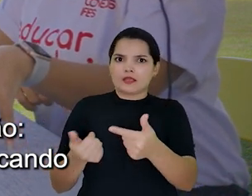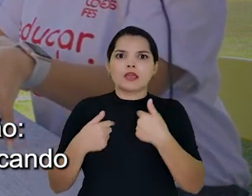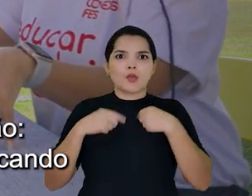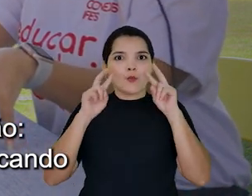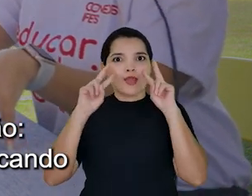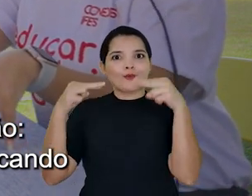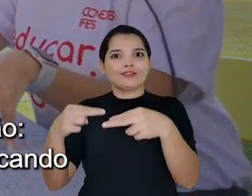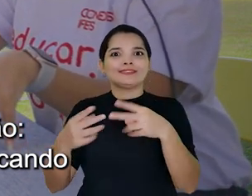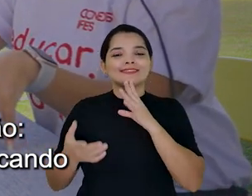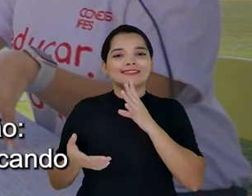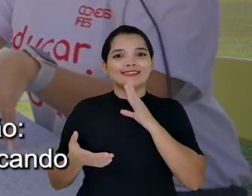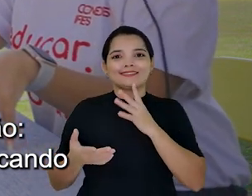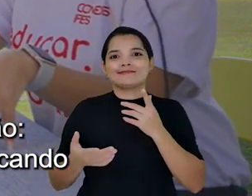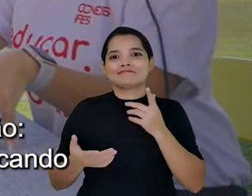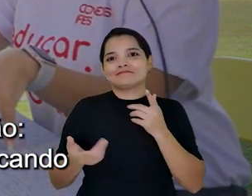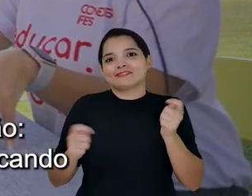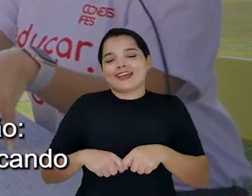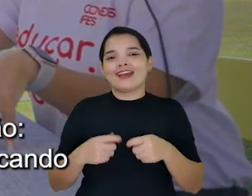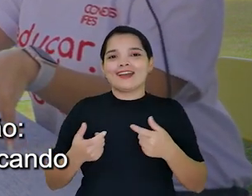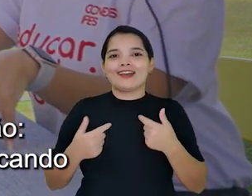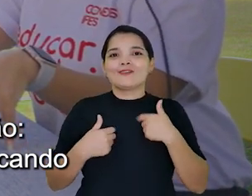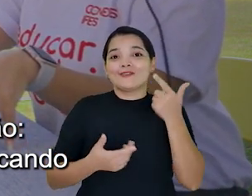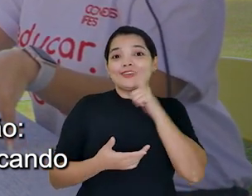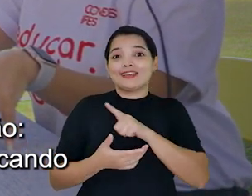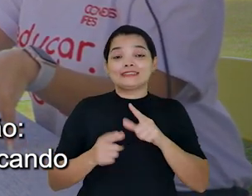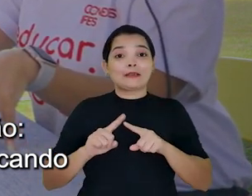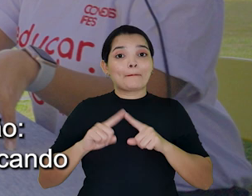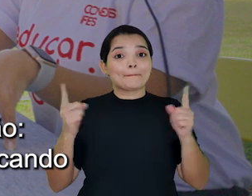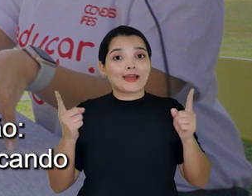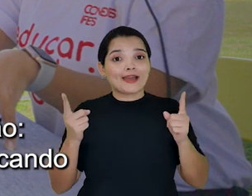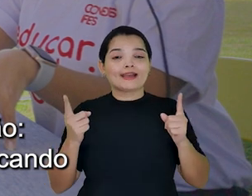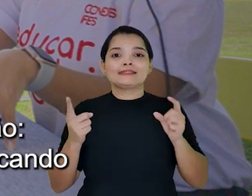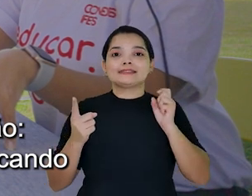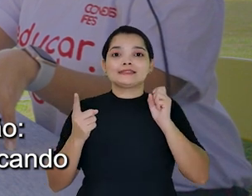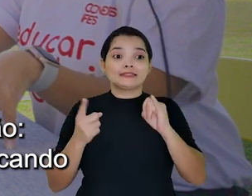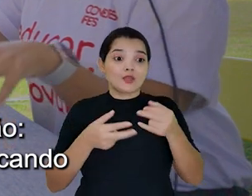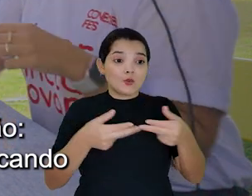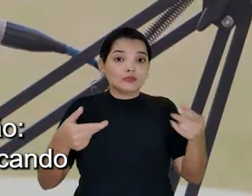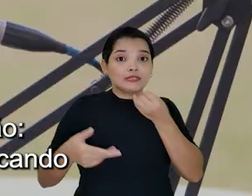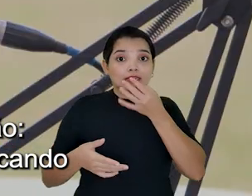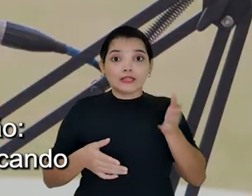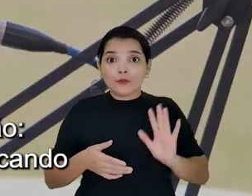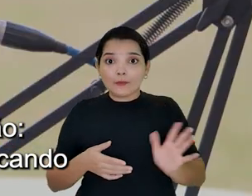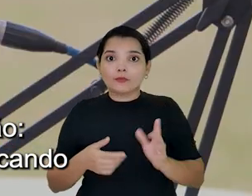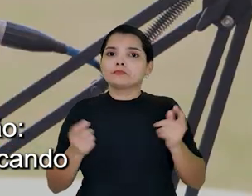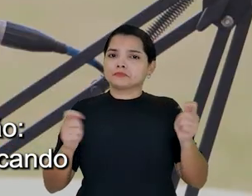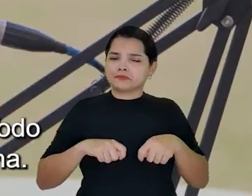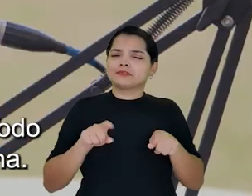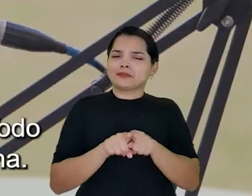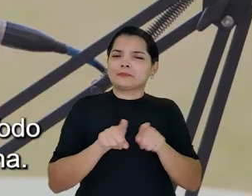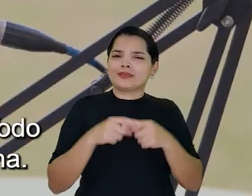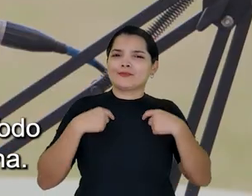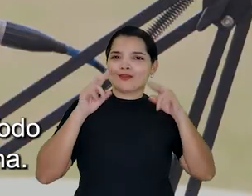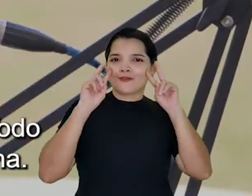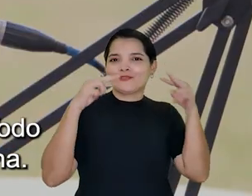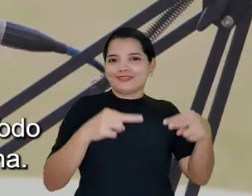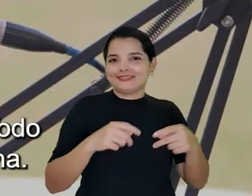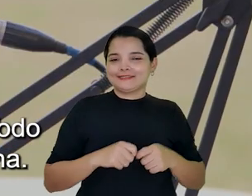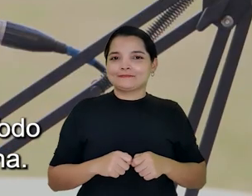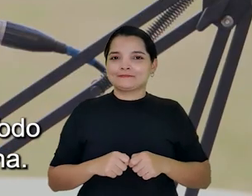ele tem isso mas isso aqui não é bom n e destacando essa